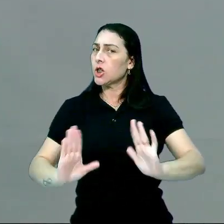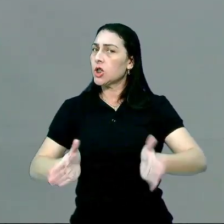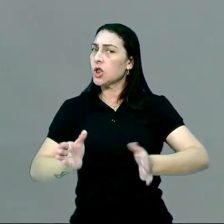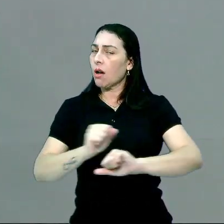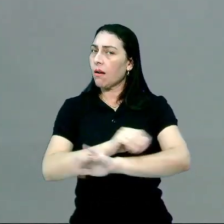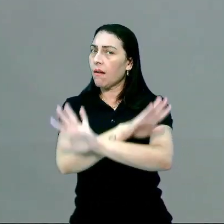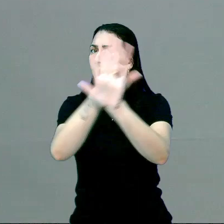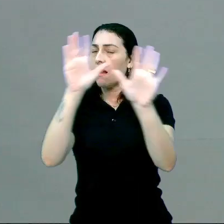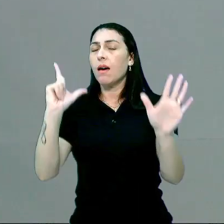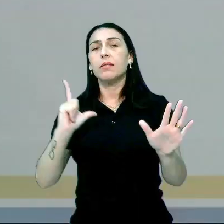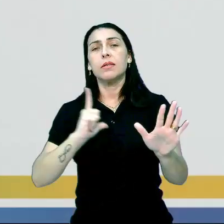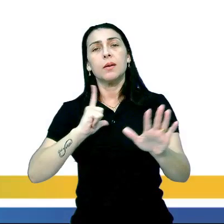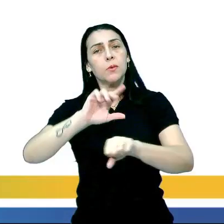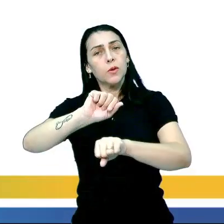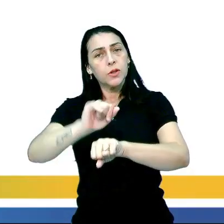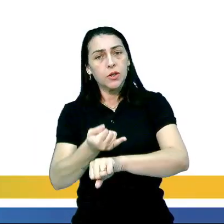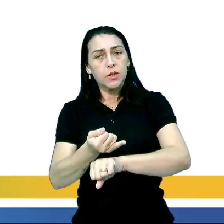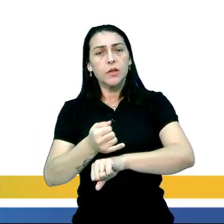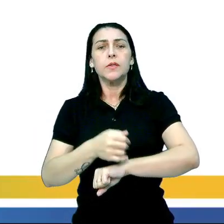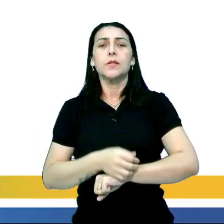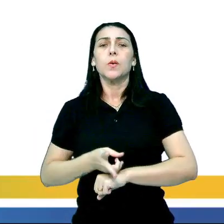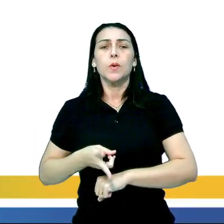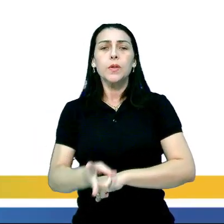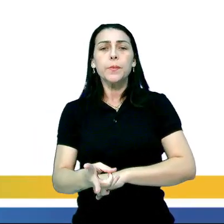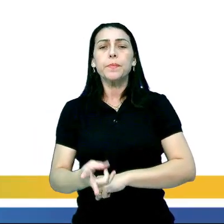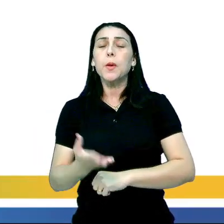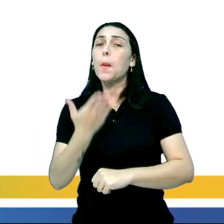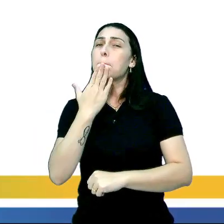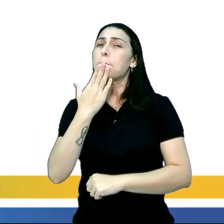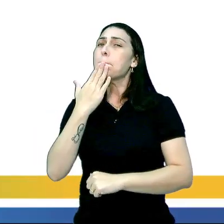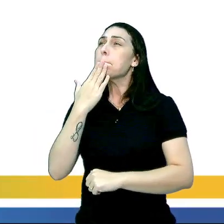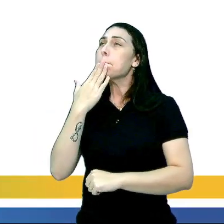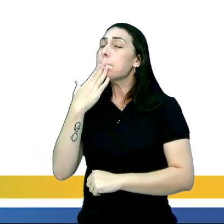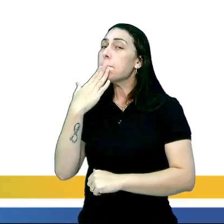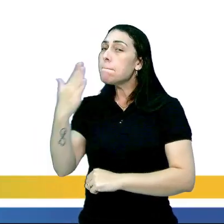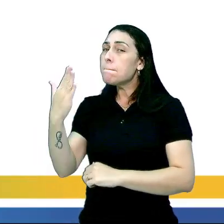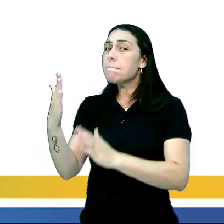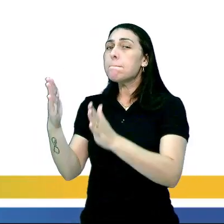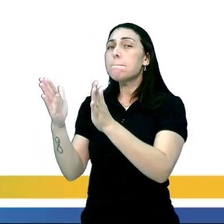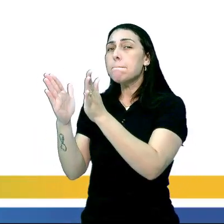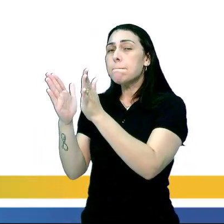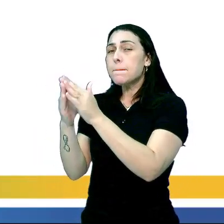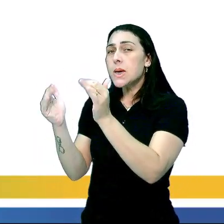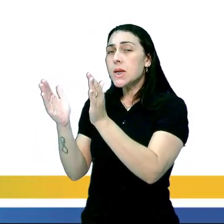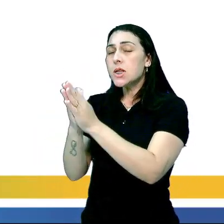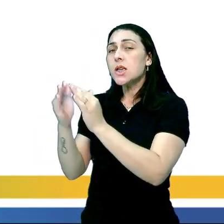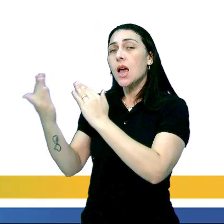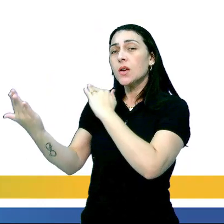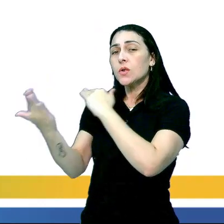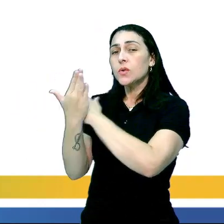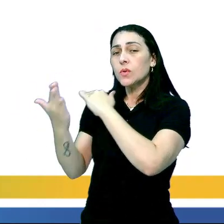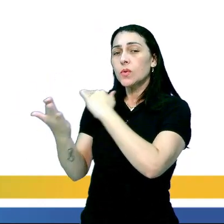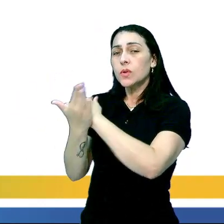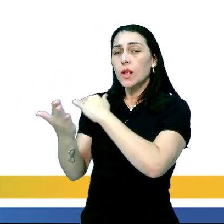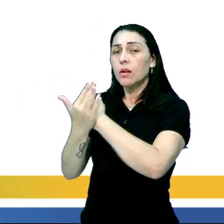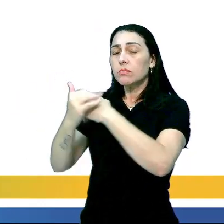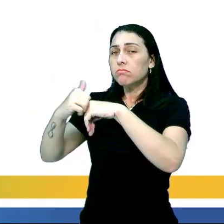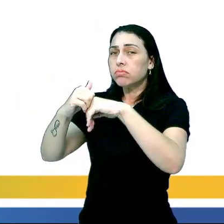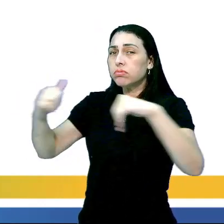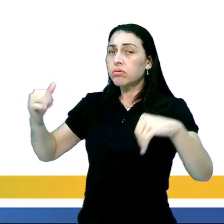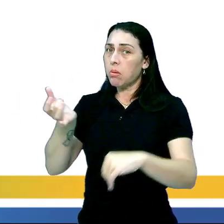deixa claro que nós temos aí um adjetivo. E aí ele continua. Venho rogar a vossa ajuda para